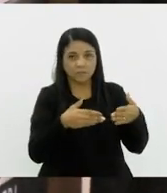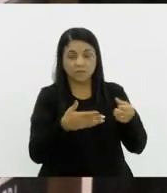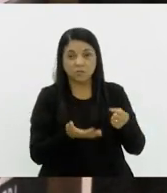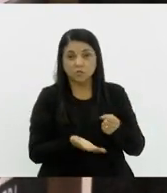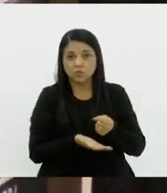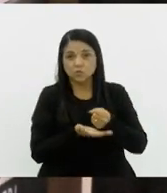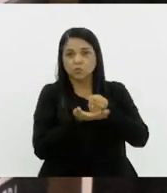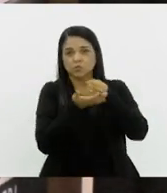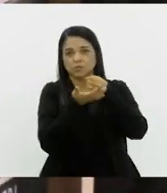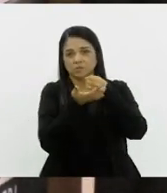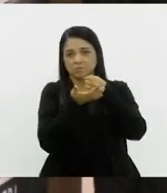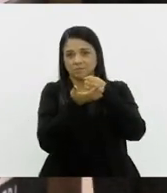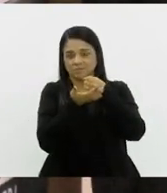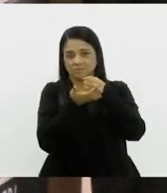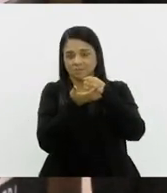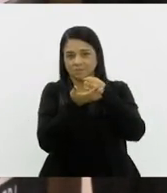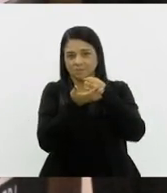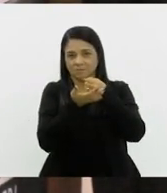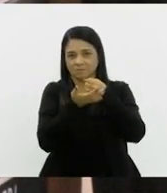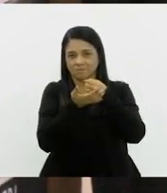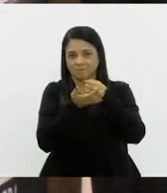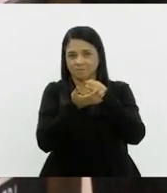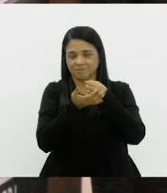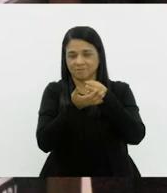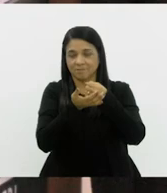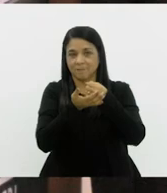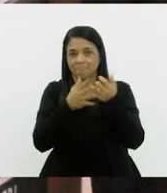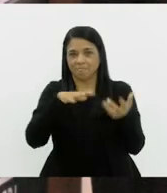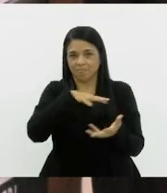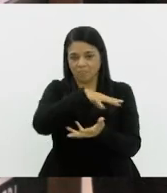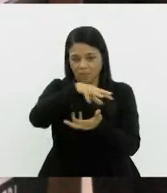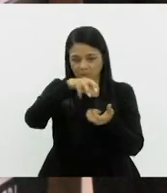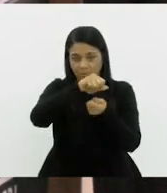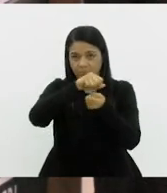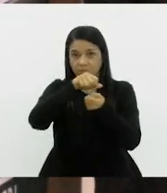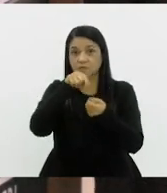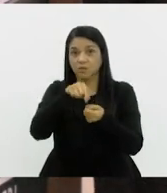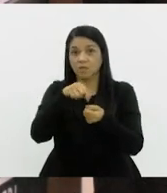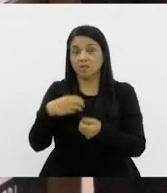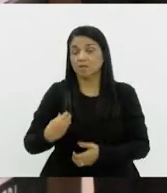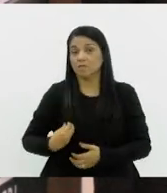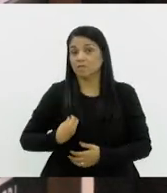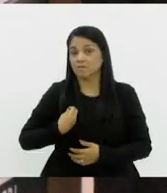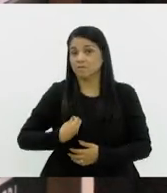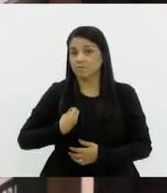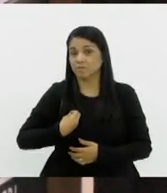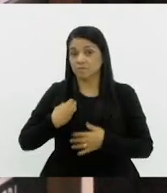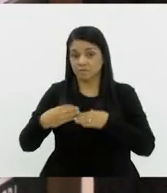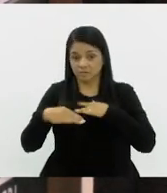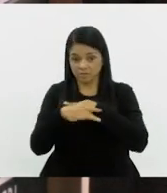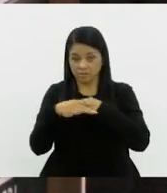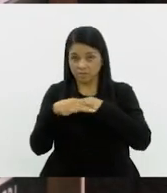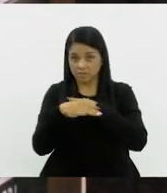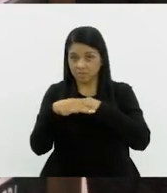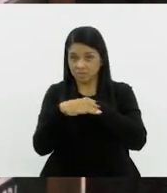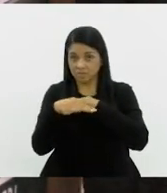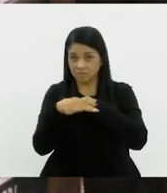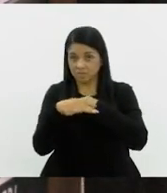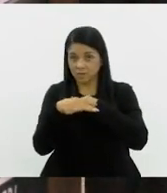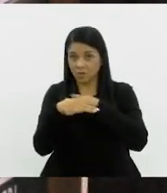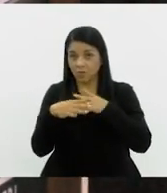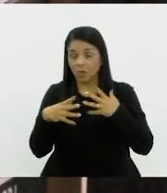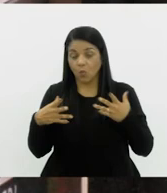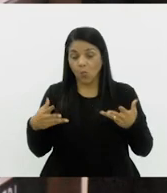sustentabilidade. E não é só uma questão econômica, não é só um ideal, é pela própria sobrevivência das cidades,